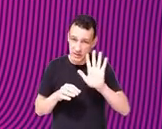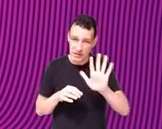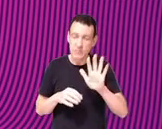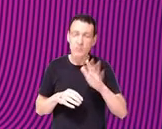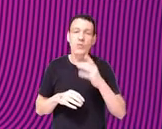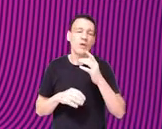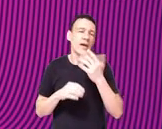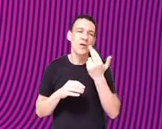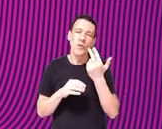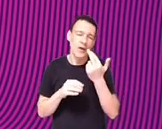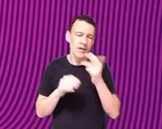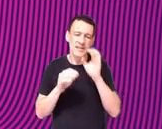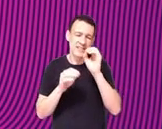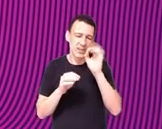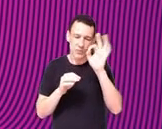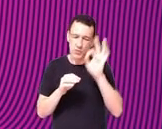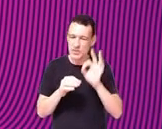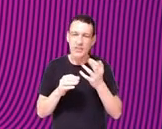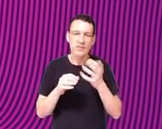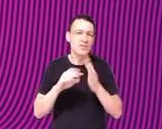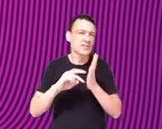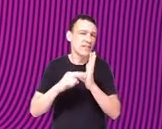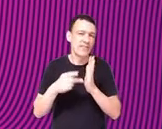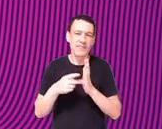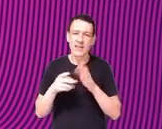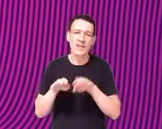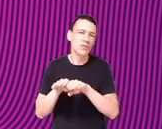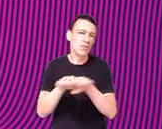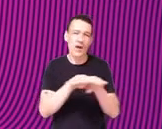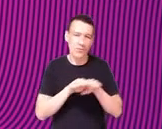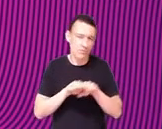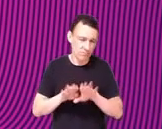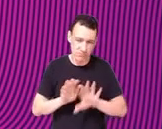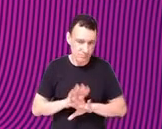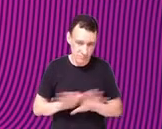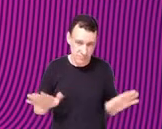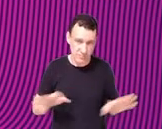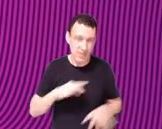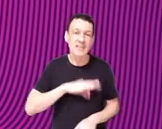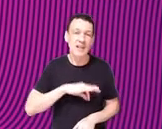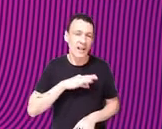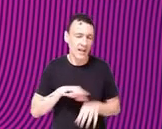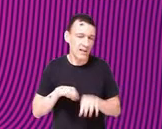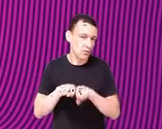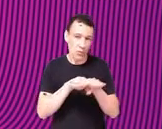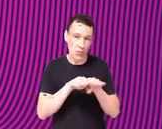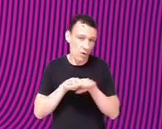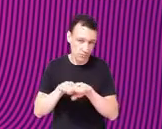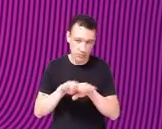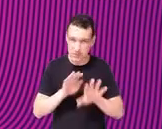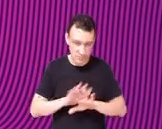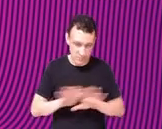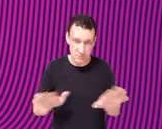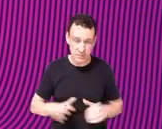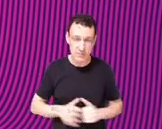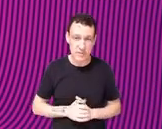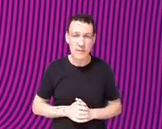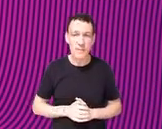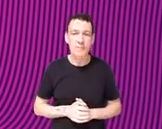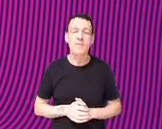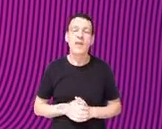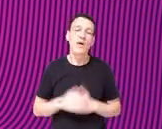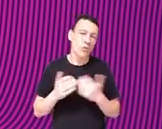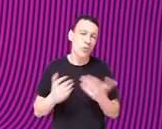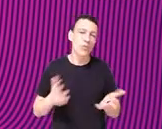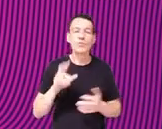igualdade absoluta no income, portanto, na renda, nas receitas, e 100% ou